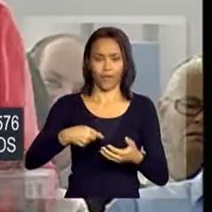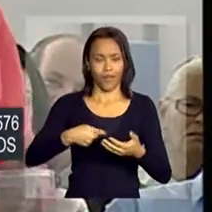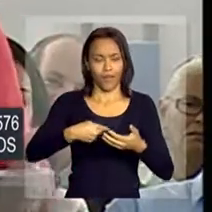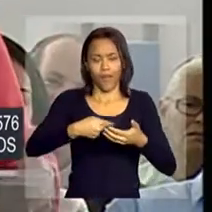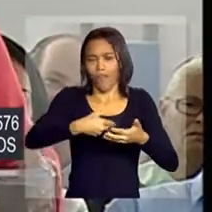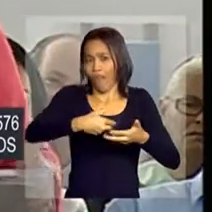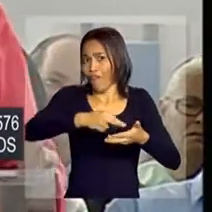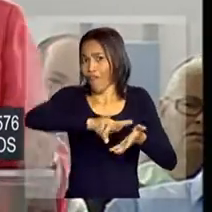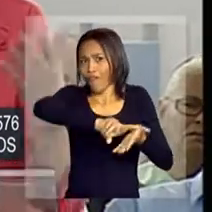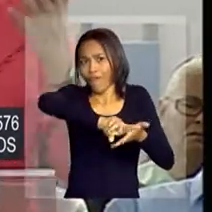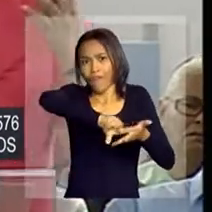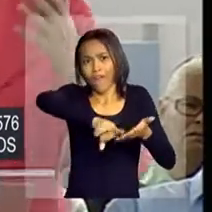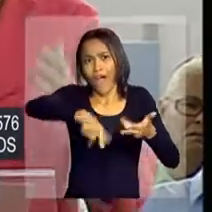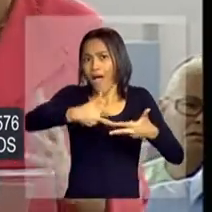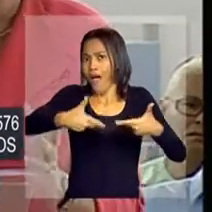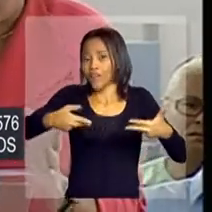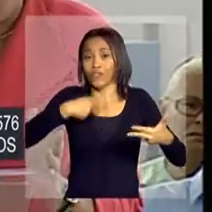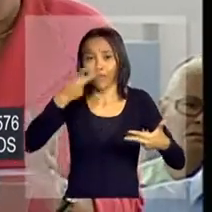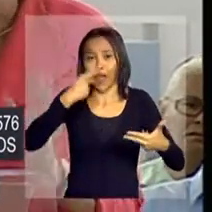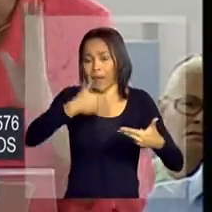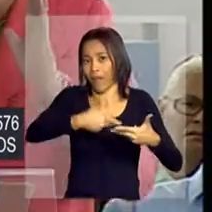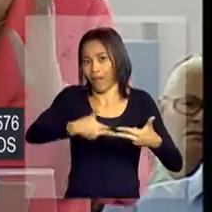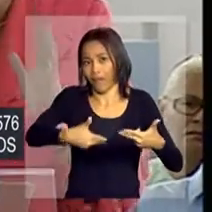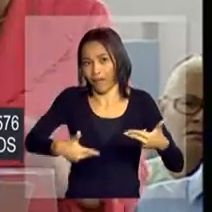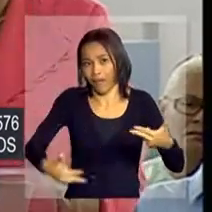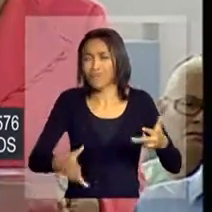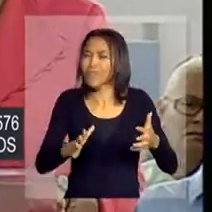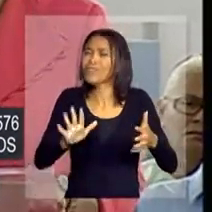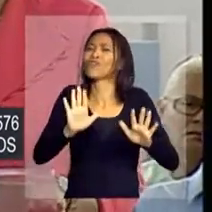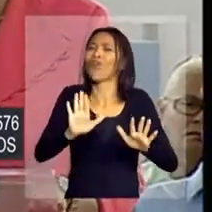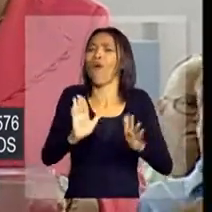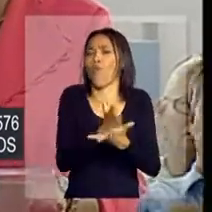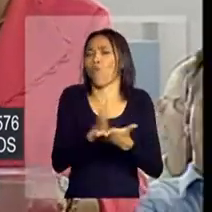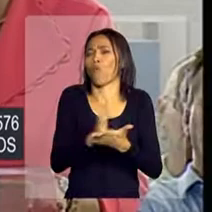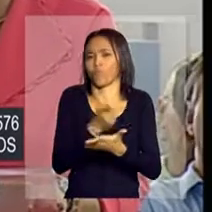para falar. Eu queria falar só alguma